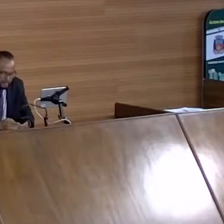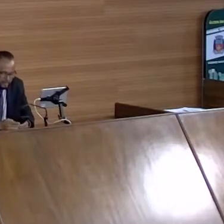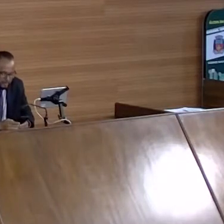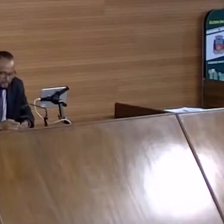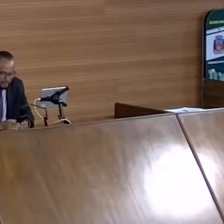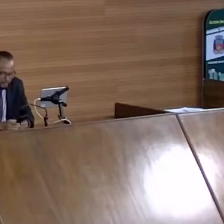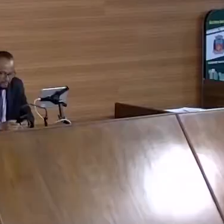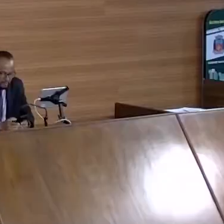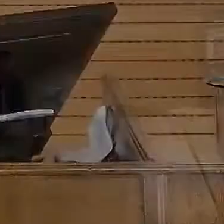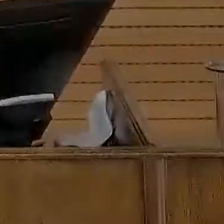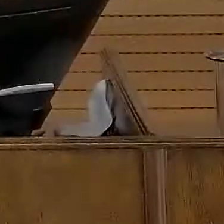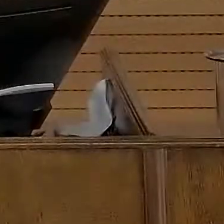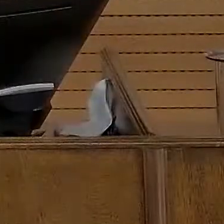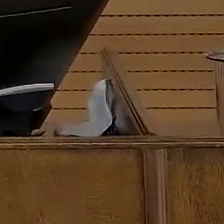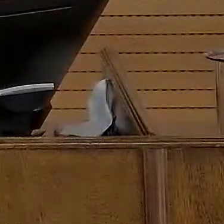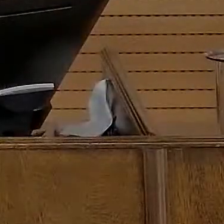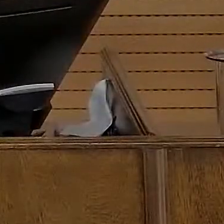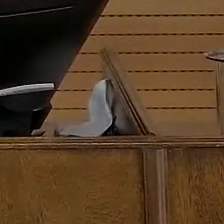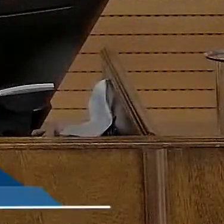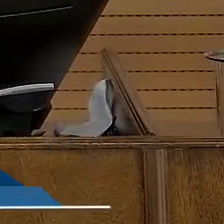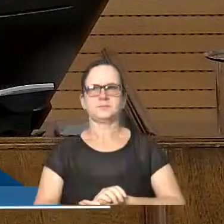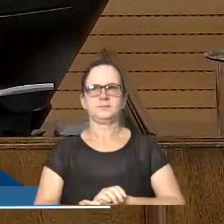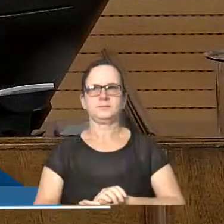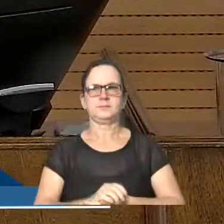O próximo item da pauta é o processo número